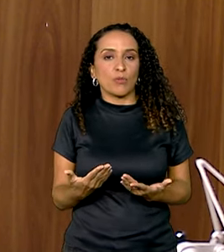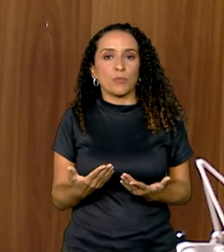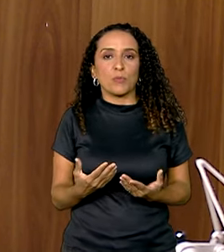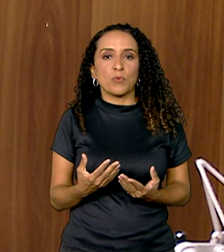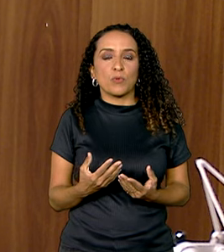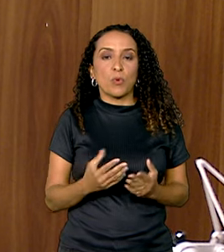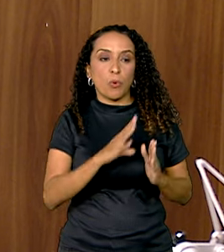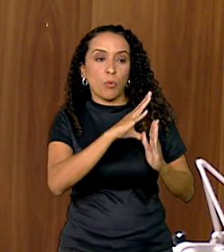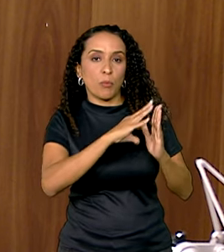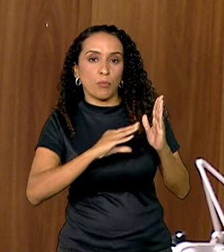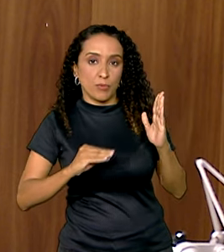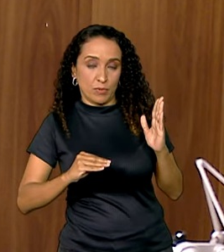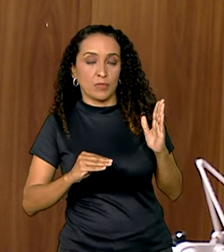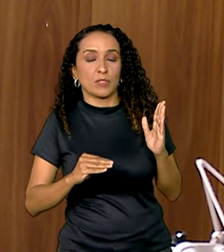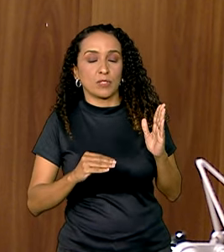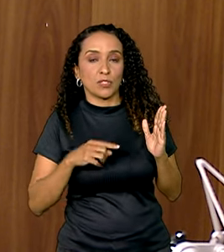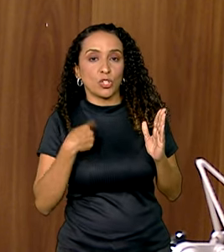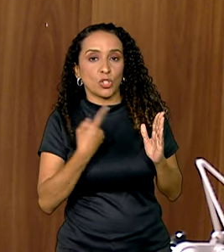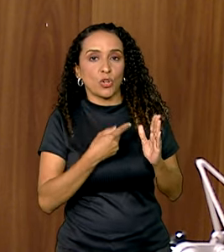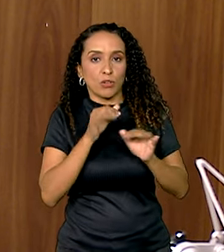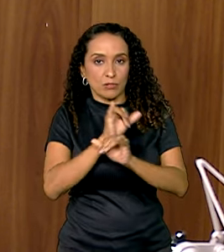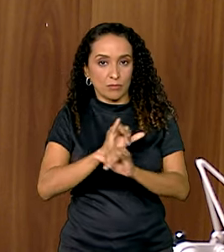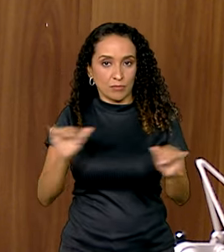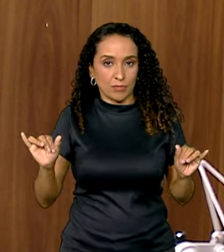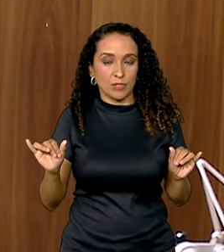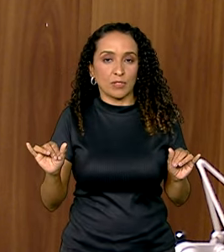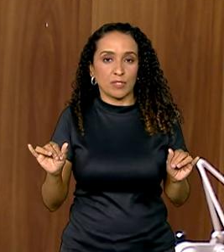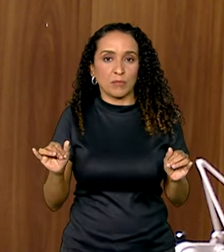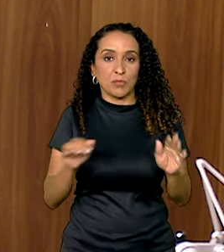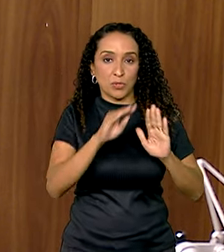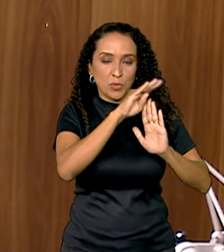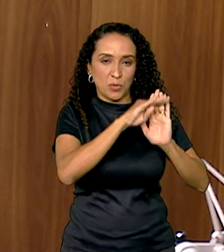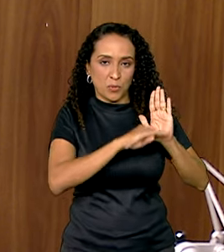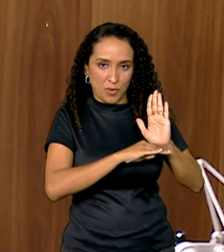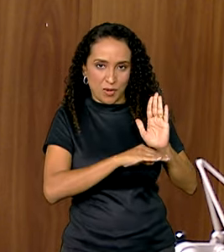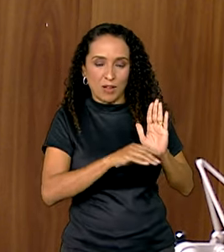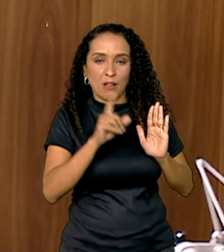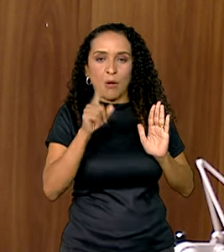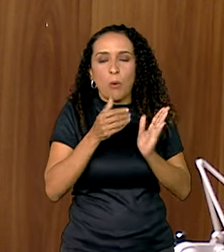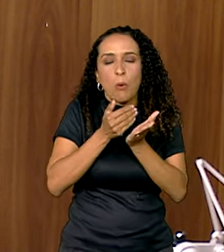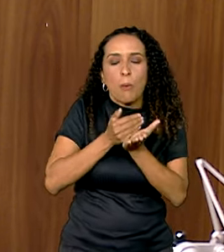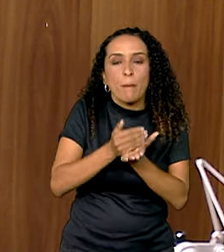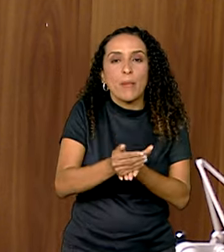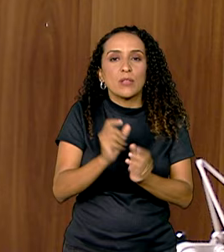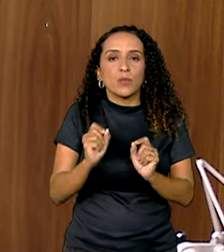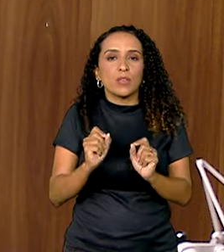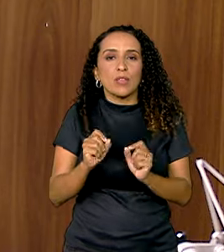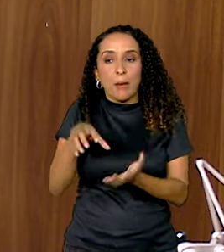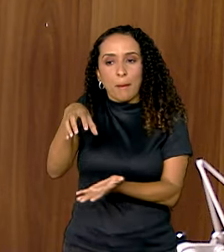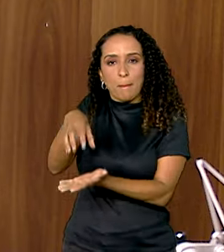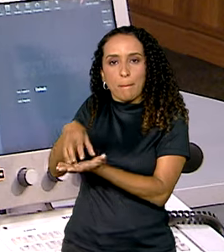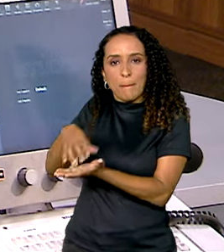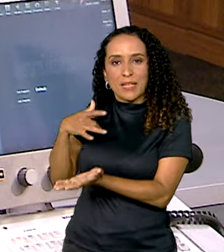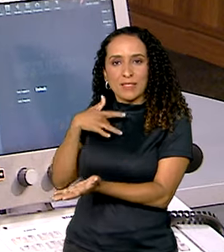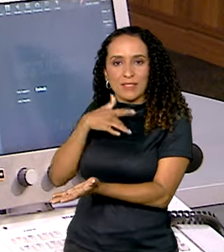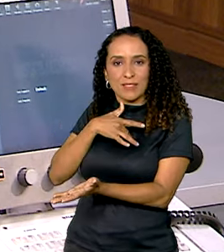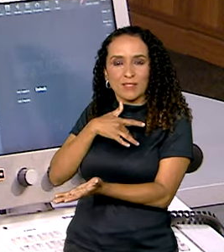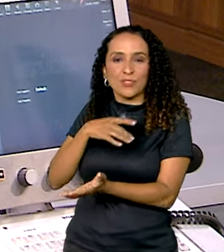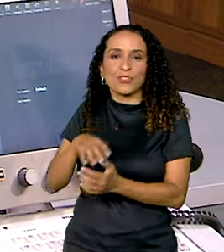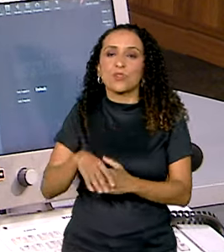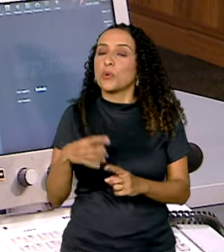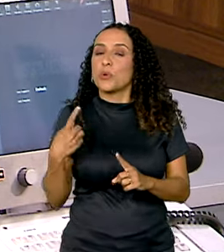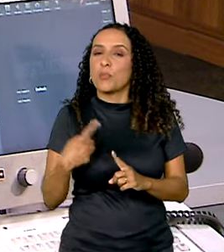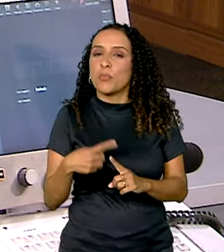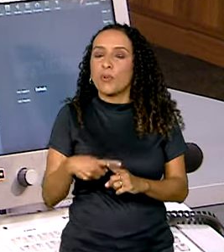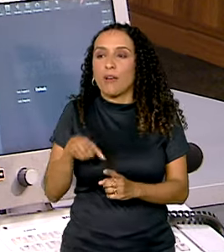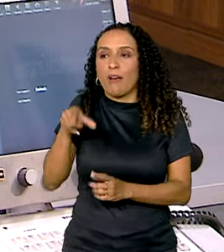o modelo que nós anunciamos nesse programa, ele começa já na unidade básica de saúde, porque